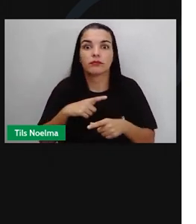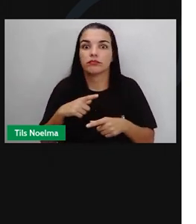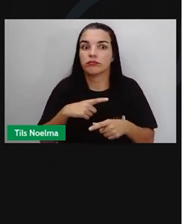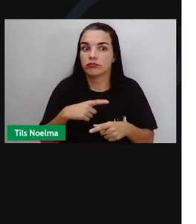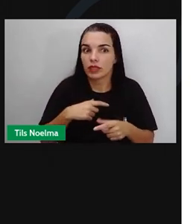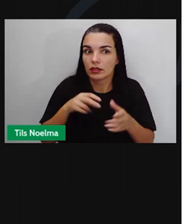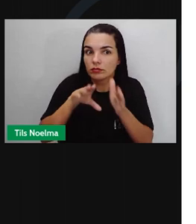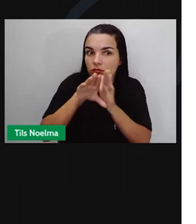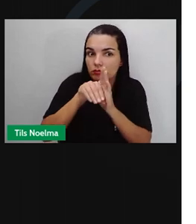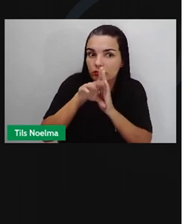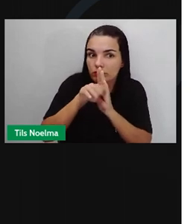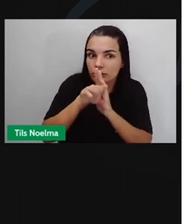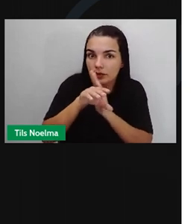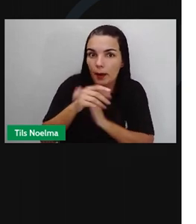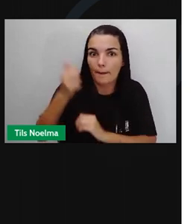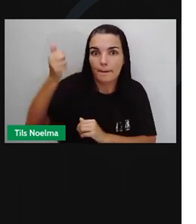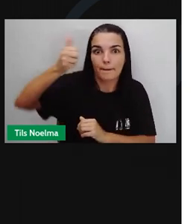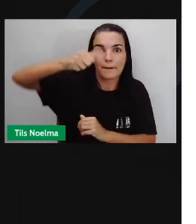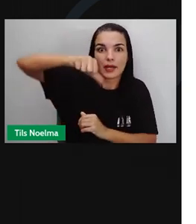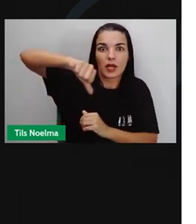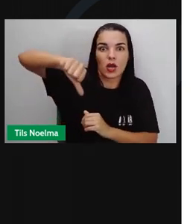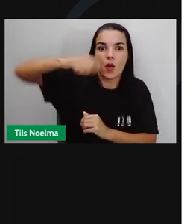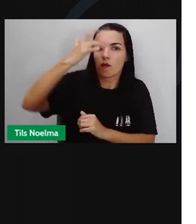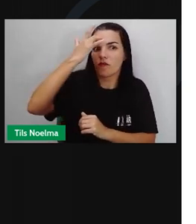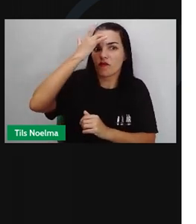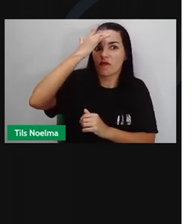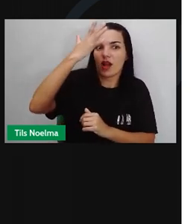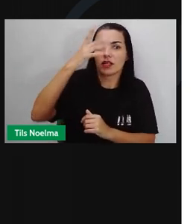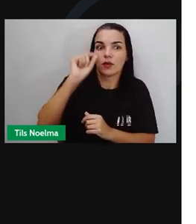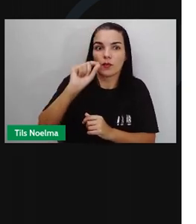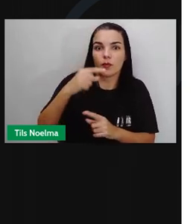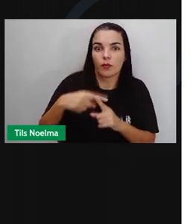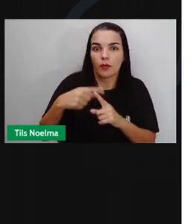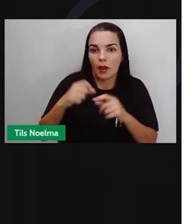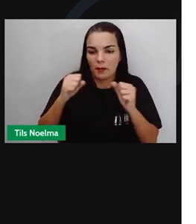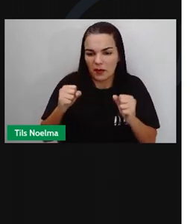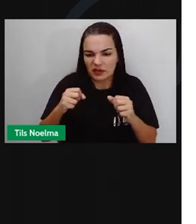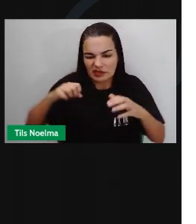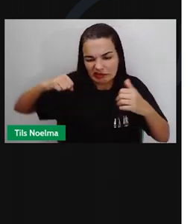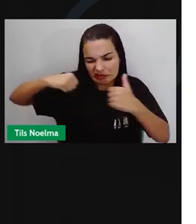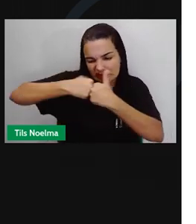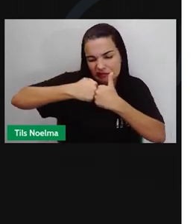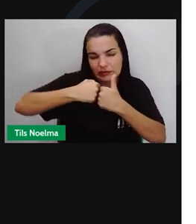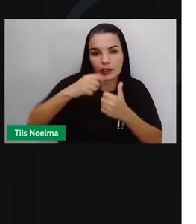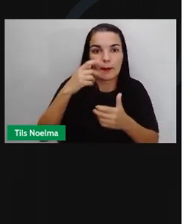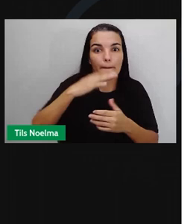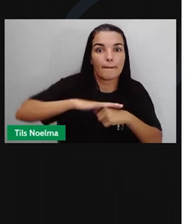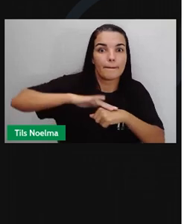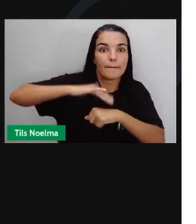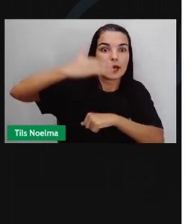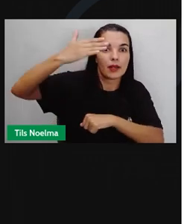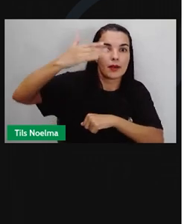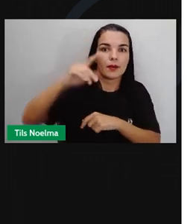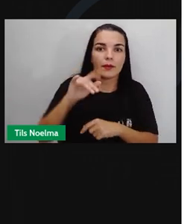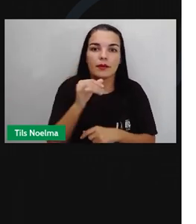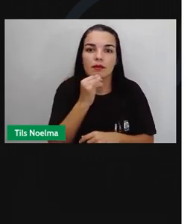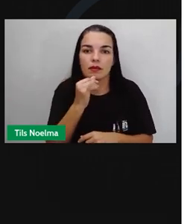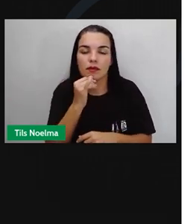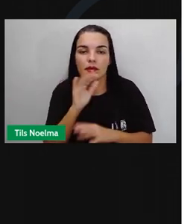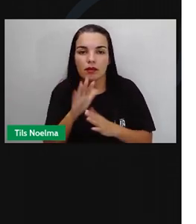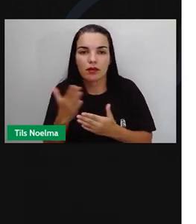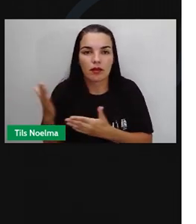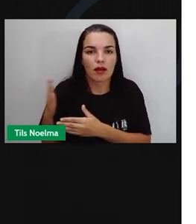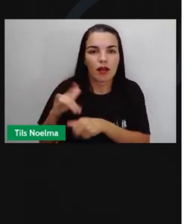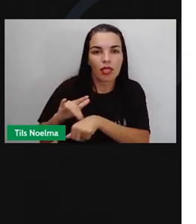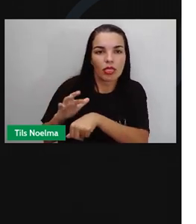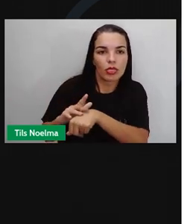infecciosos que conseguem passar por aí com muito mais facilidade e são capazes de causar um estrago muito maior como a cólera algumas